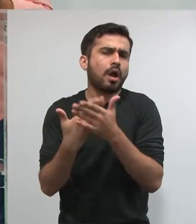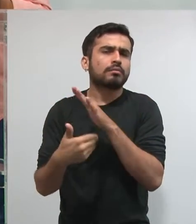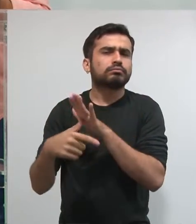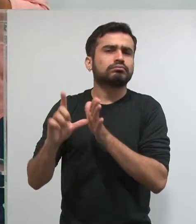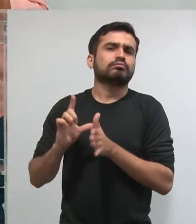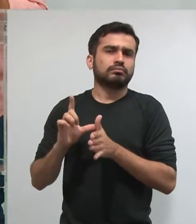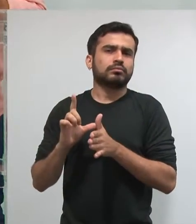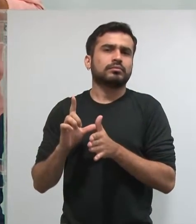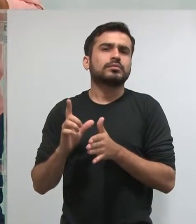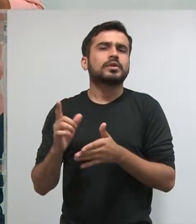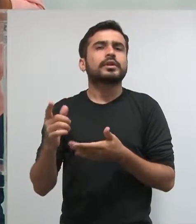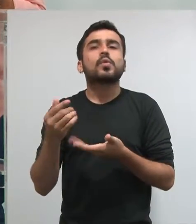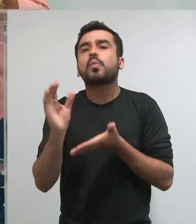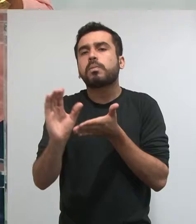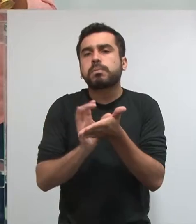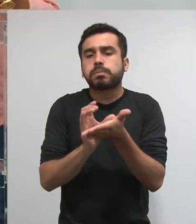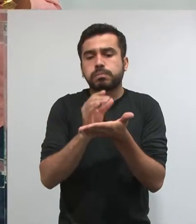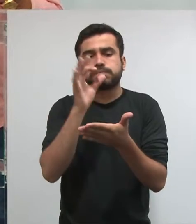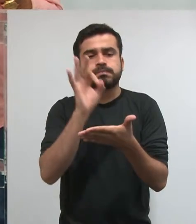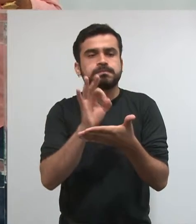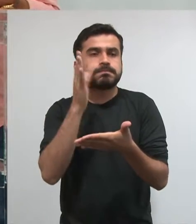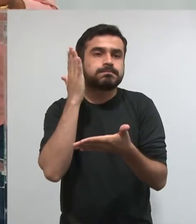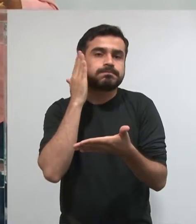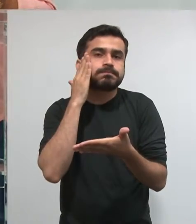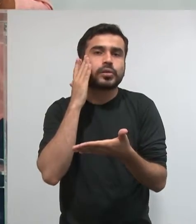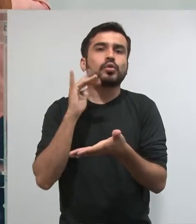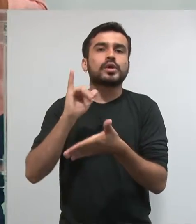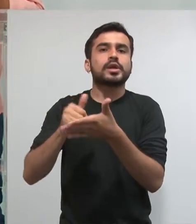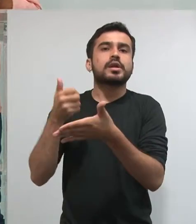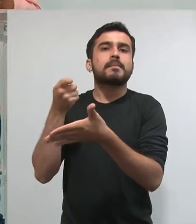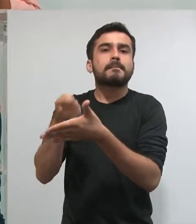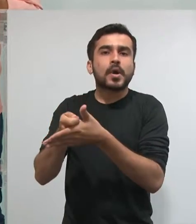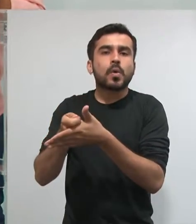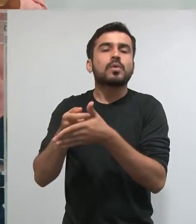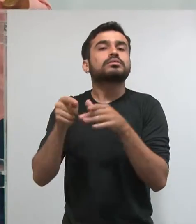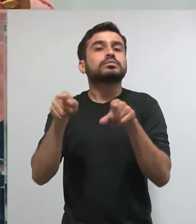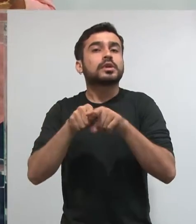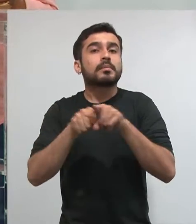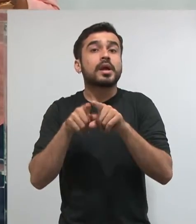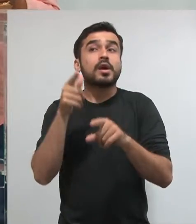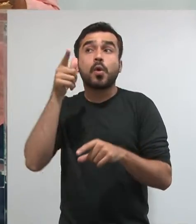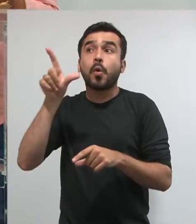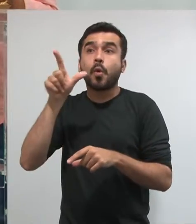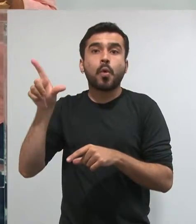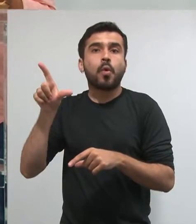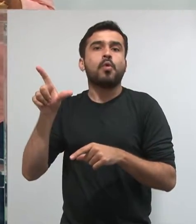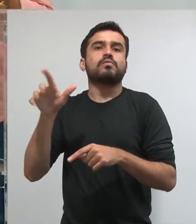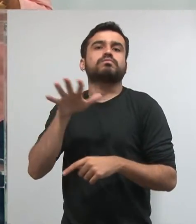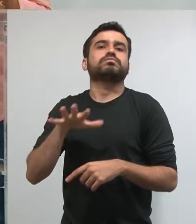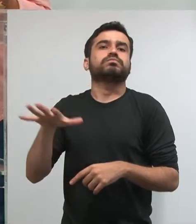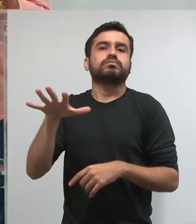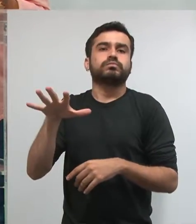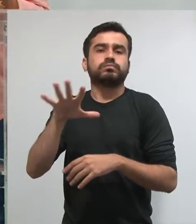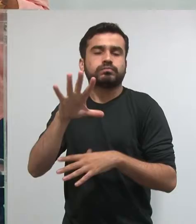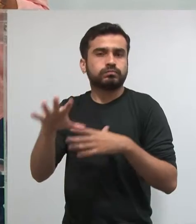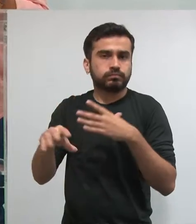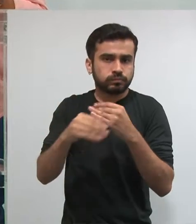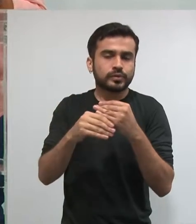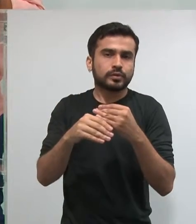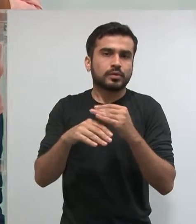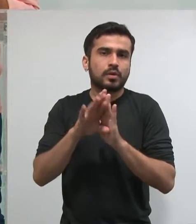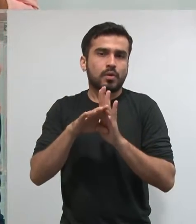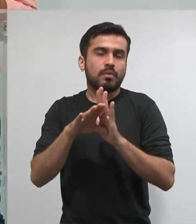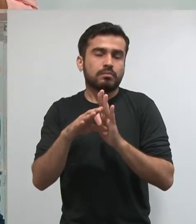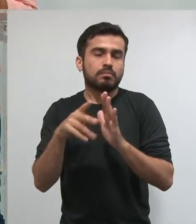como a questão orçamentária, questão tributária, a questão da ação de outras organizações, outros organismos, quando da concepção